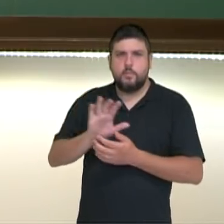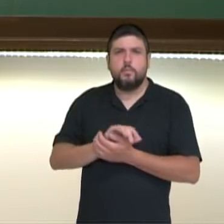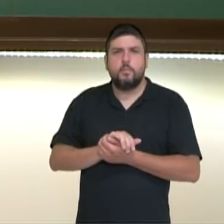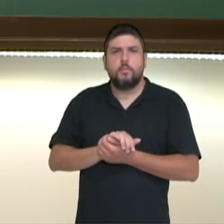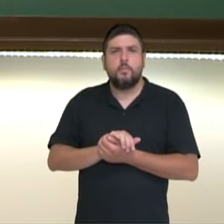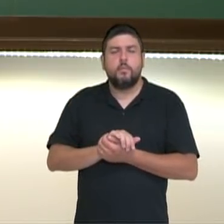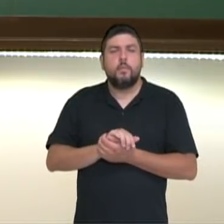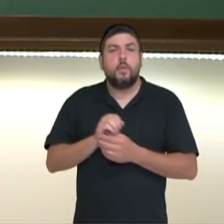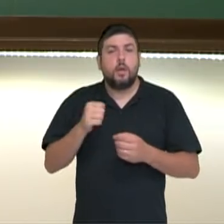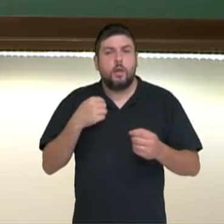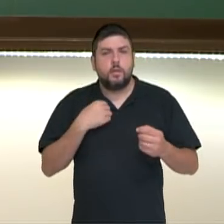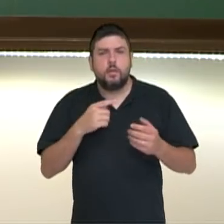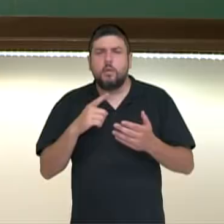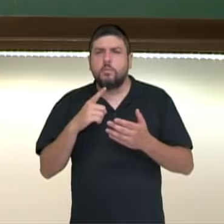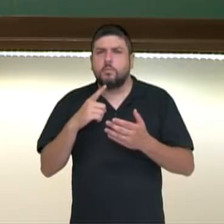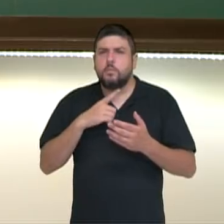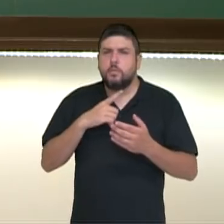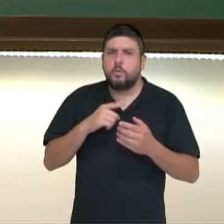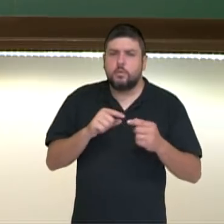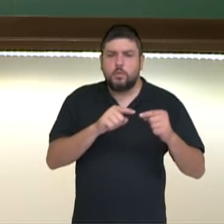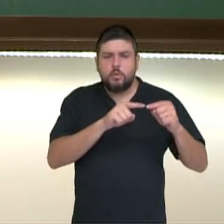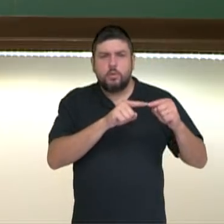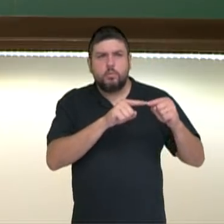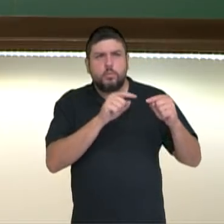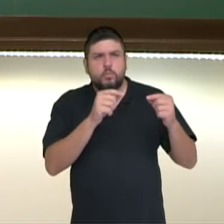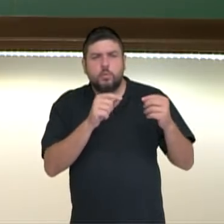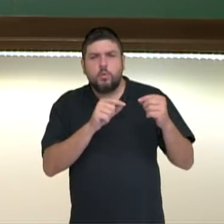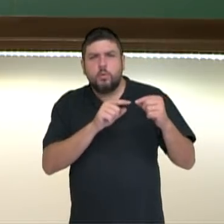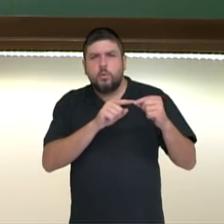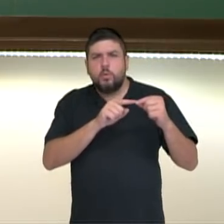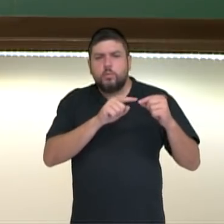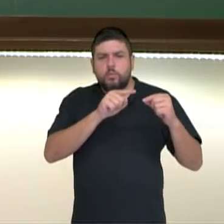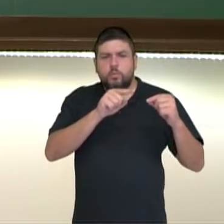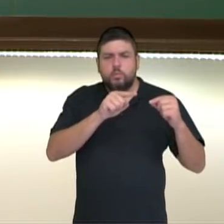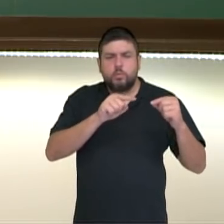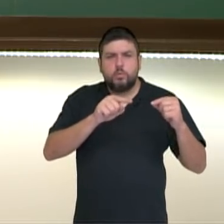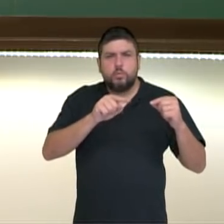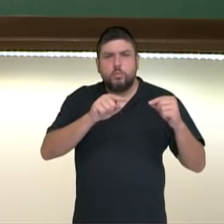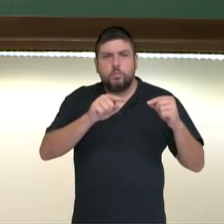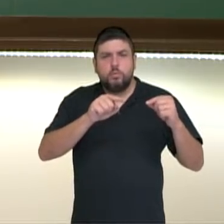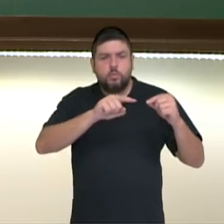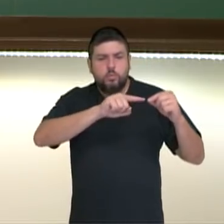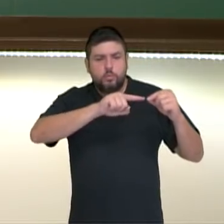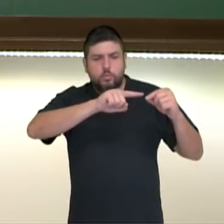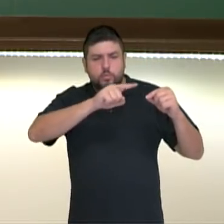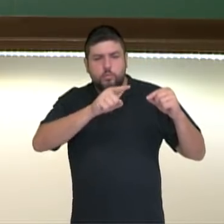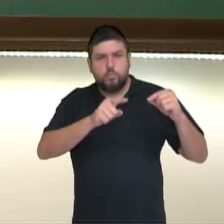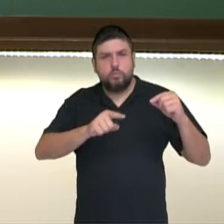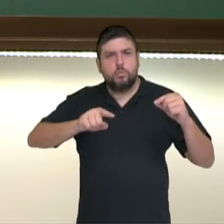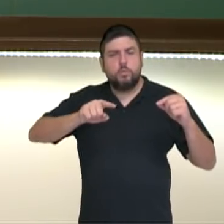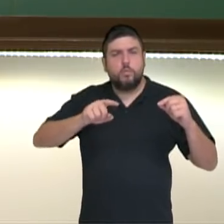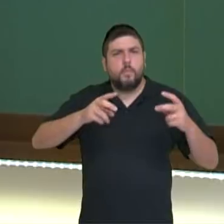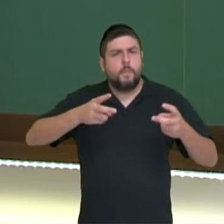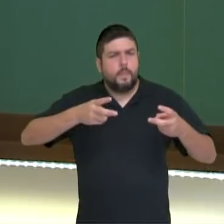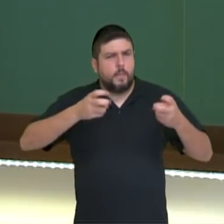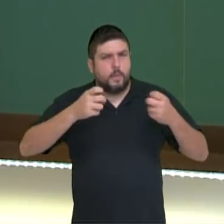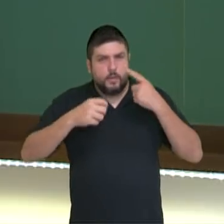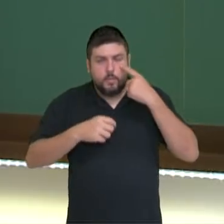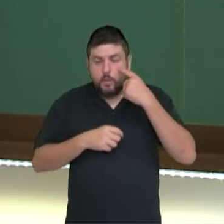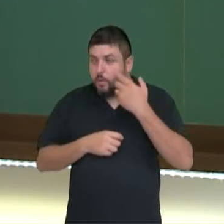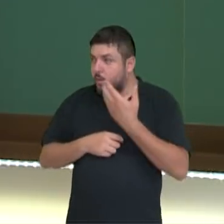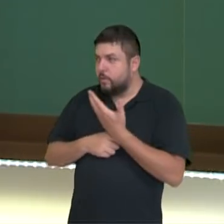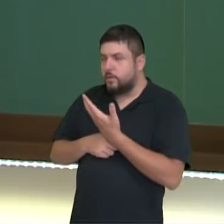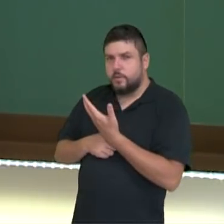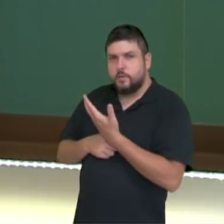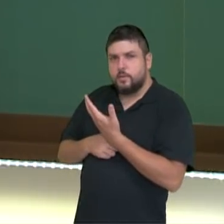as intensidades diferentes de cada som. Você consegue imaginar onde estão